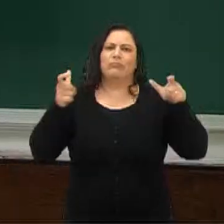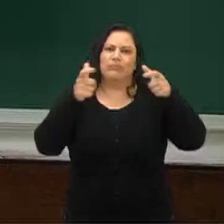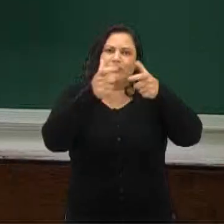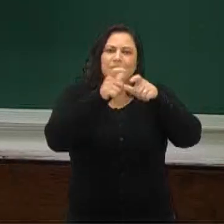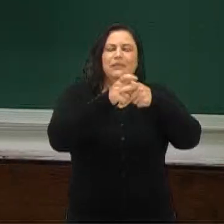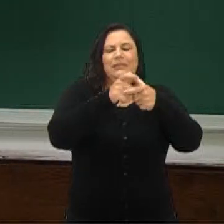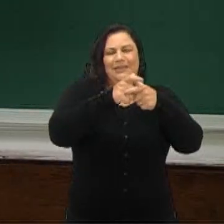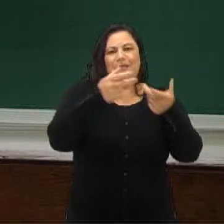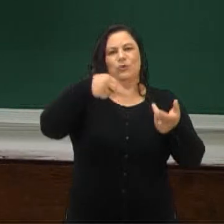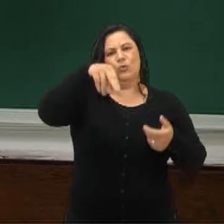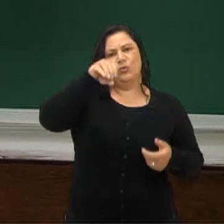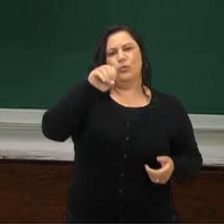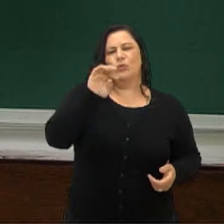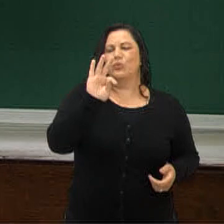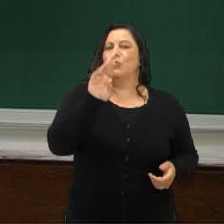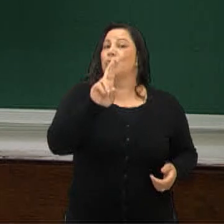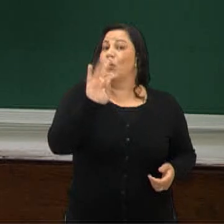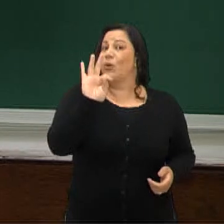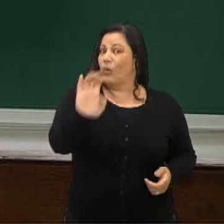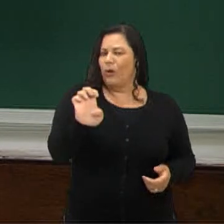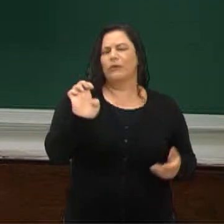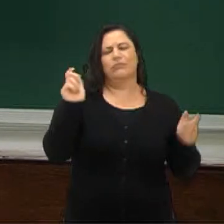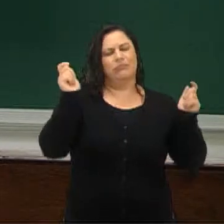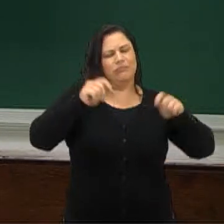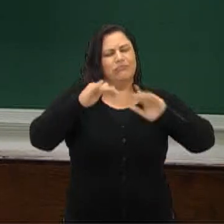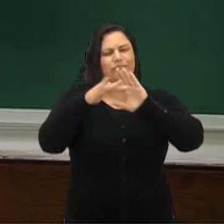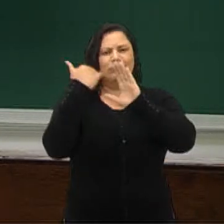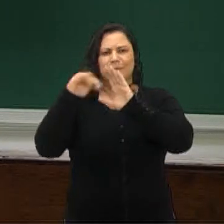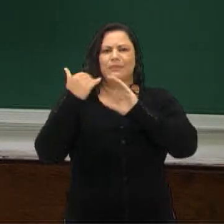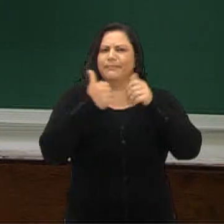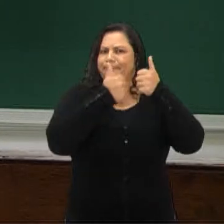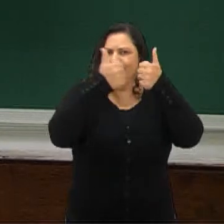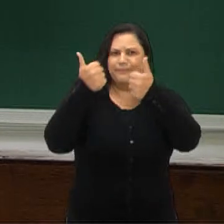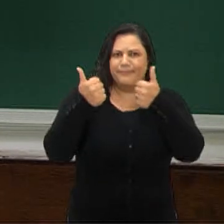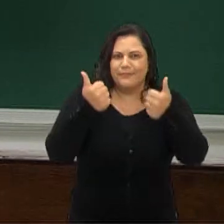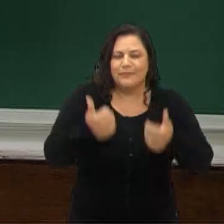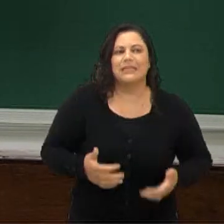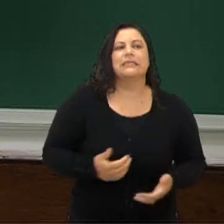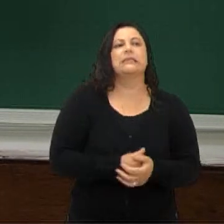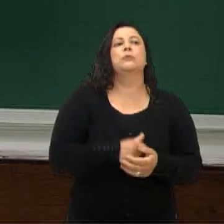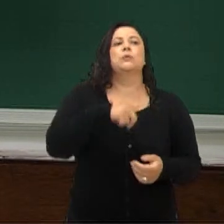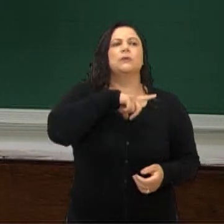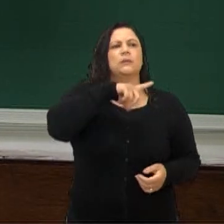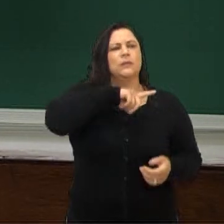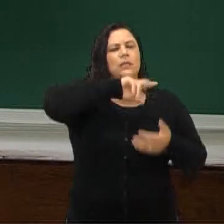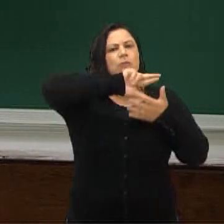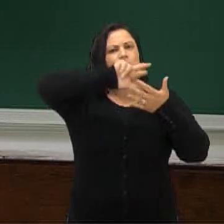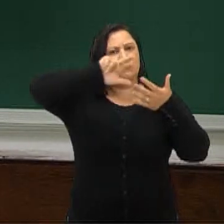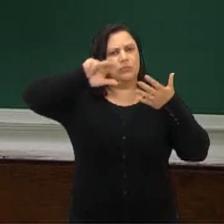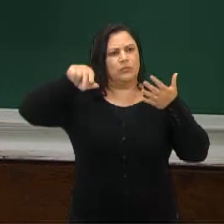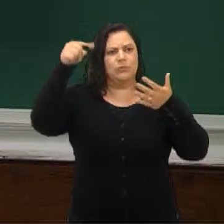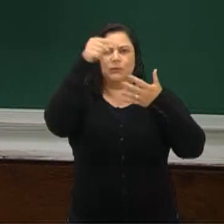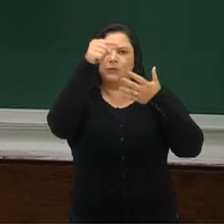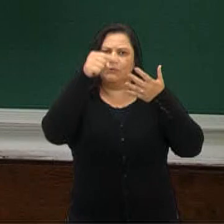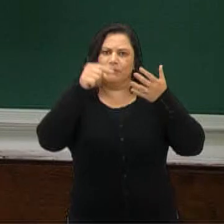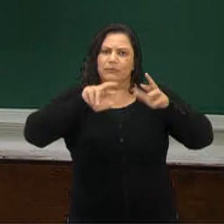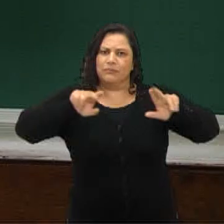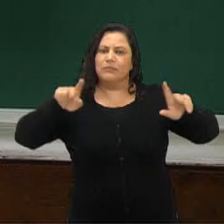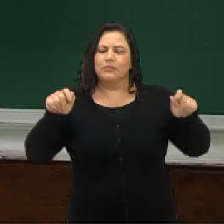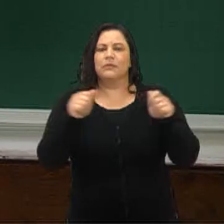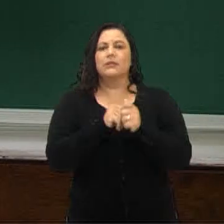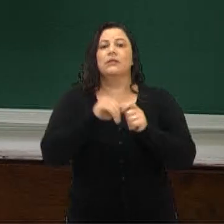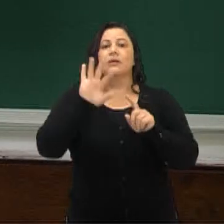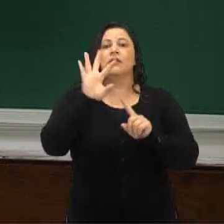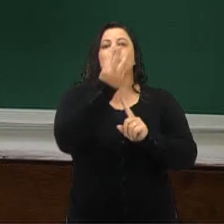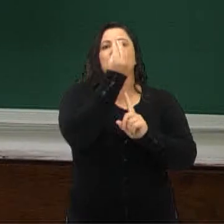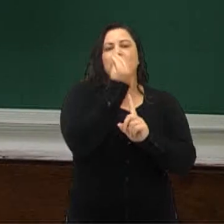do impressionismo, tudo que a gente fez na aula passada. Então, vamos lá, pessoal. A gente tem aqui, lógico, né, uma obra, antes de botar aqui, uma obra